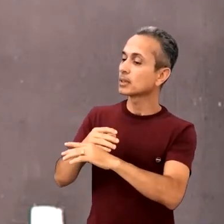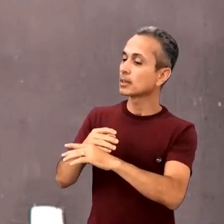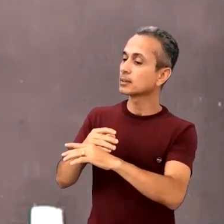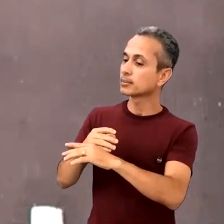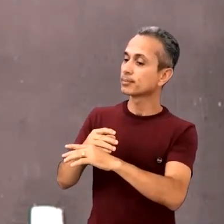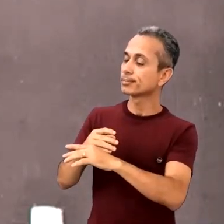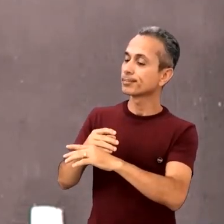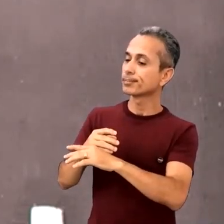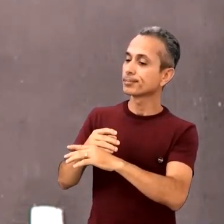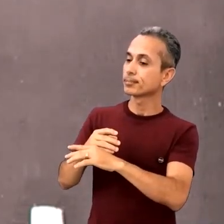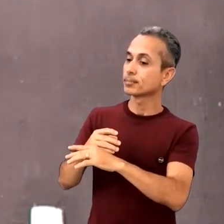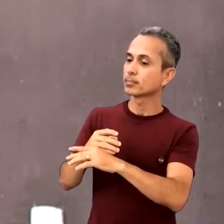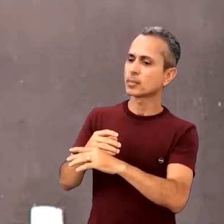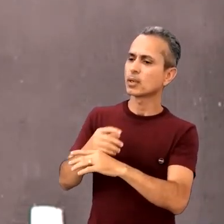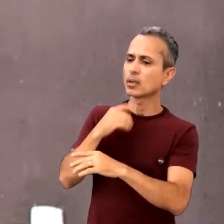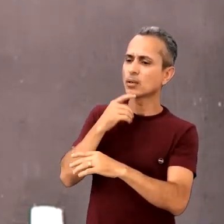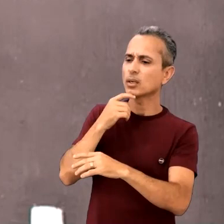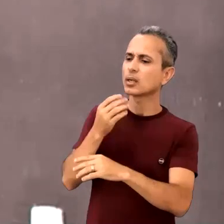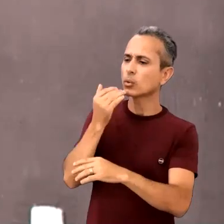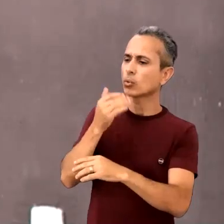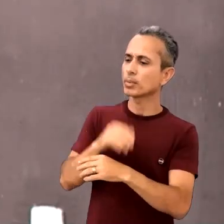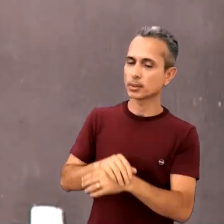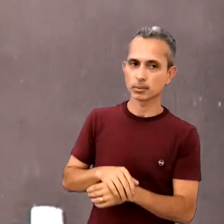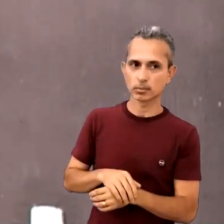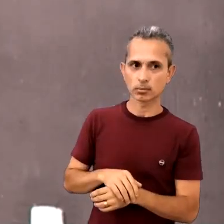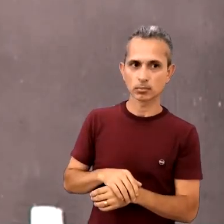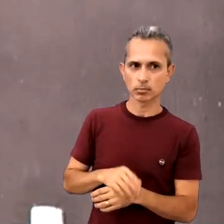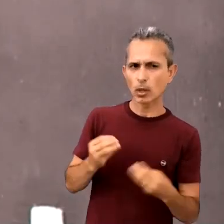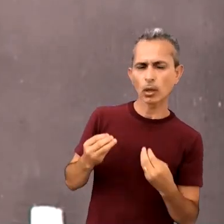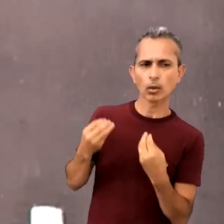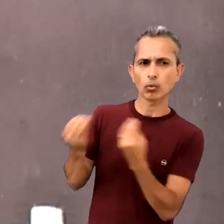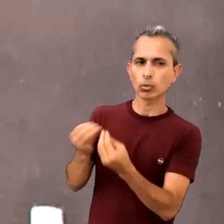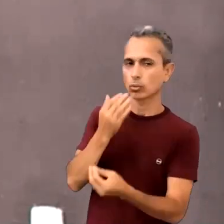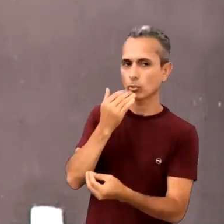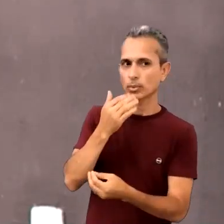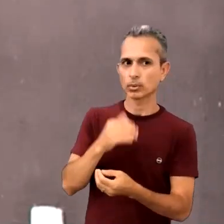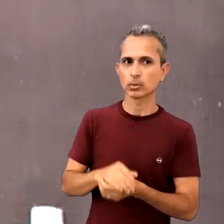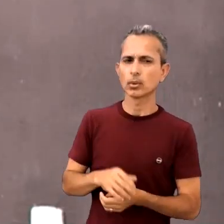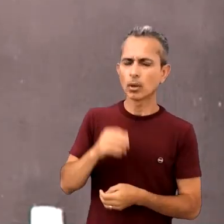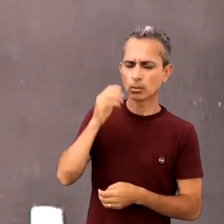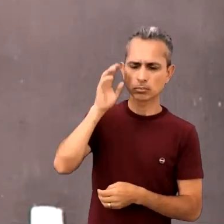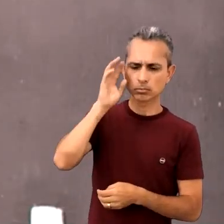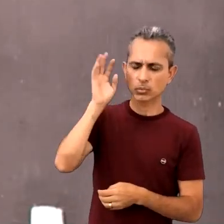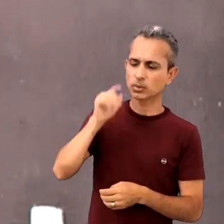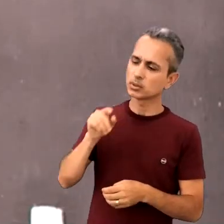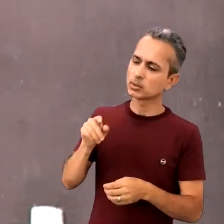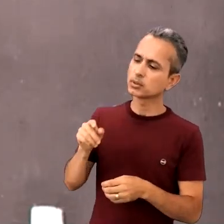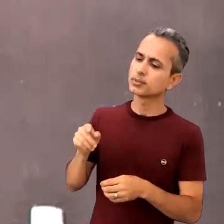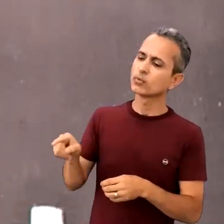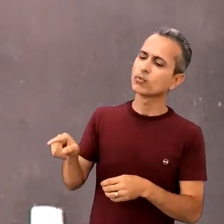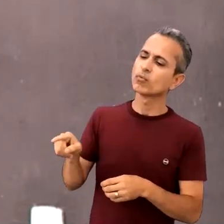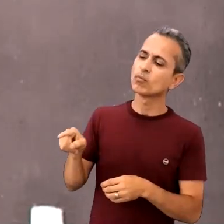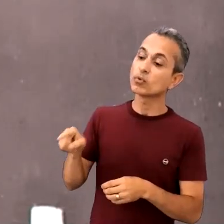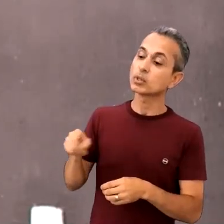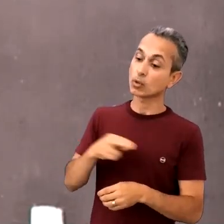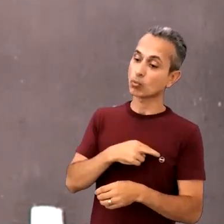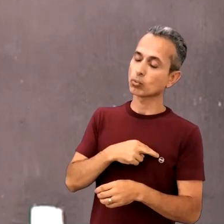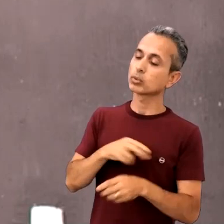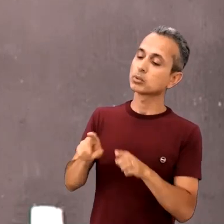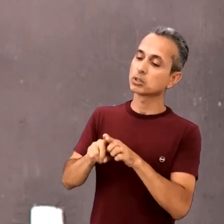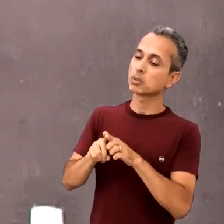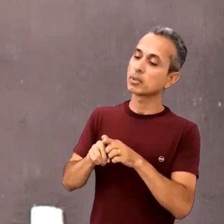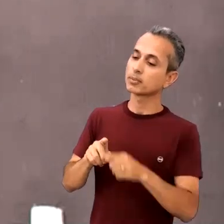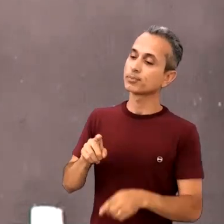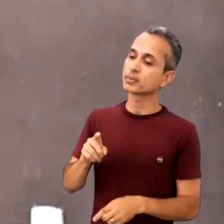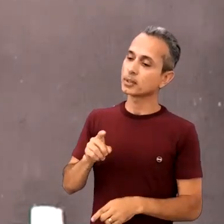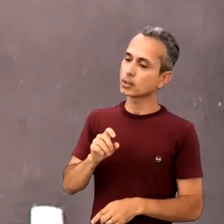sogra. É como se ele dissesse o seguinte: olha, eu imagino que vocês estão passando por um perrengue, por uma situação difícil. Eu